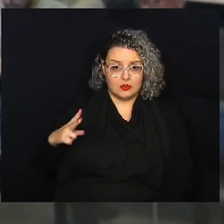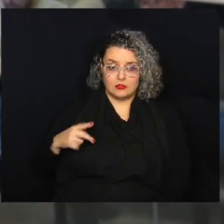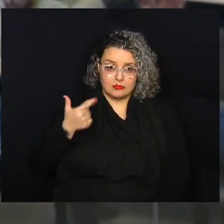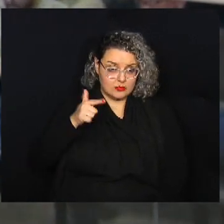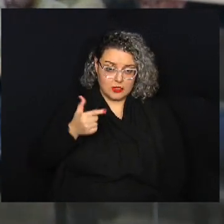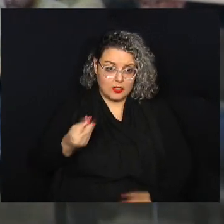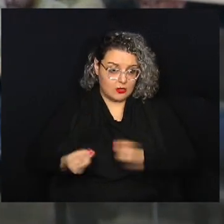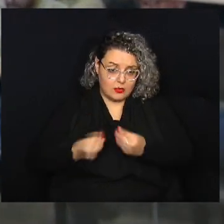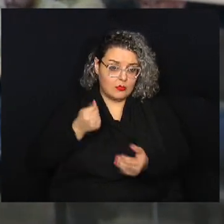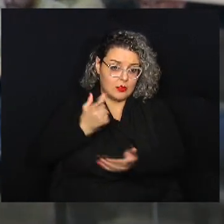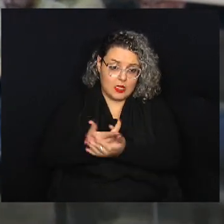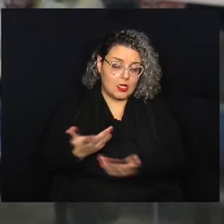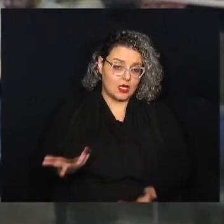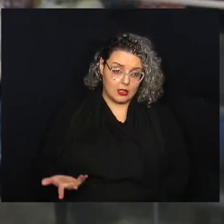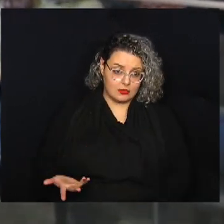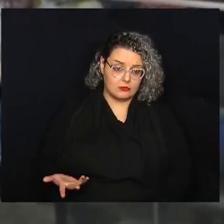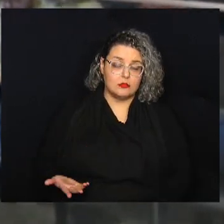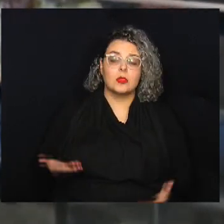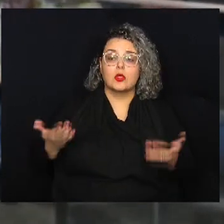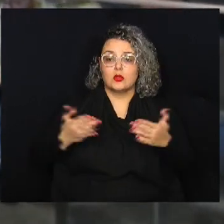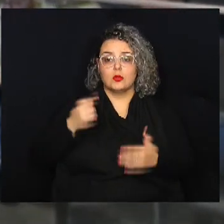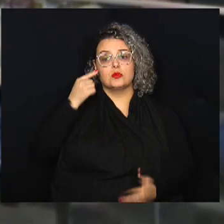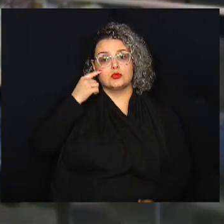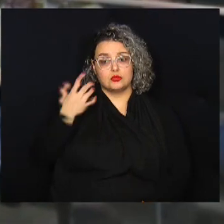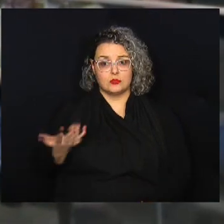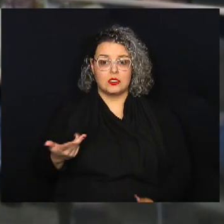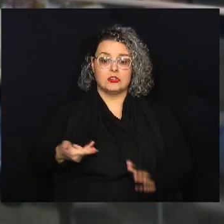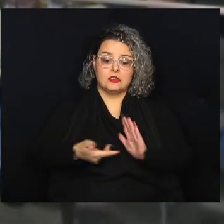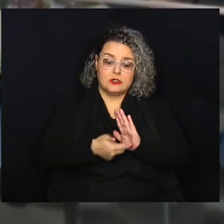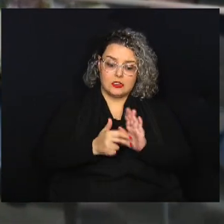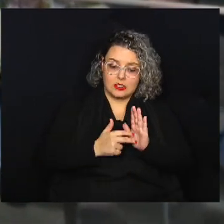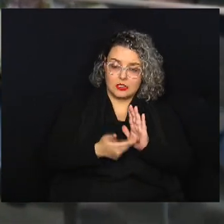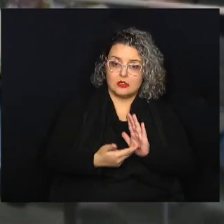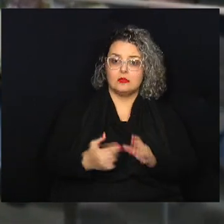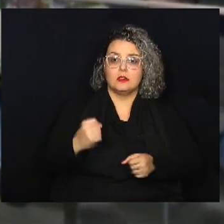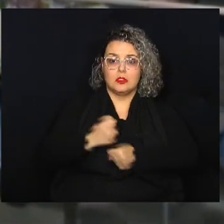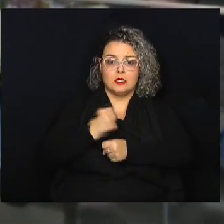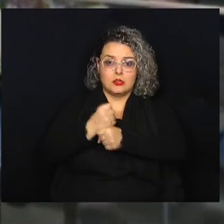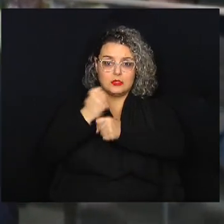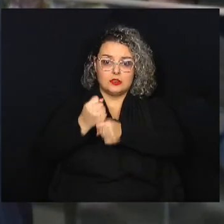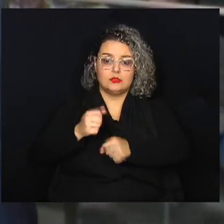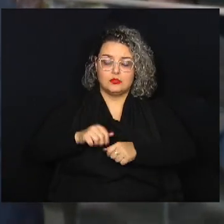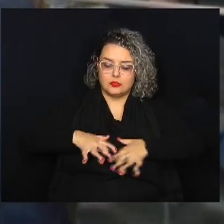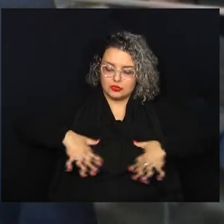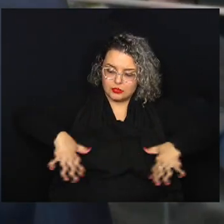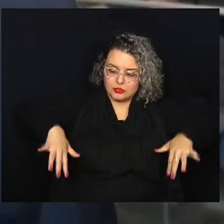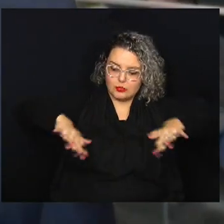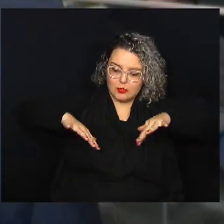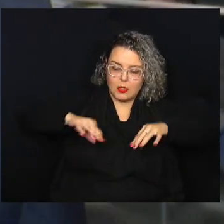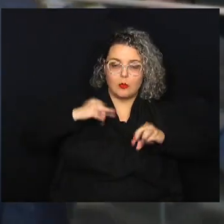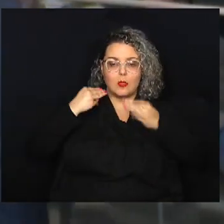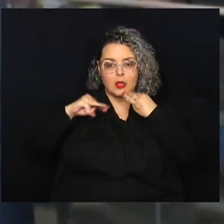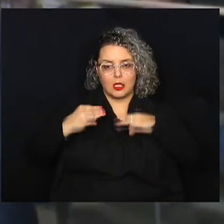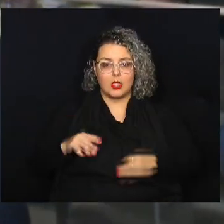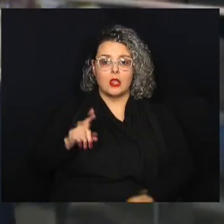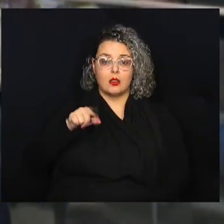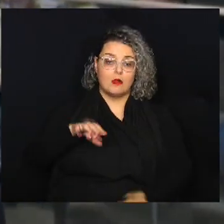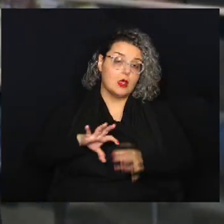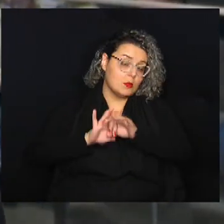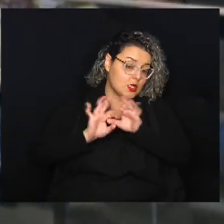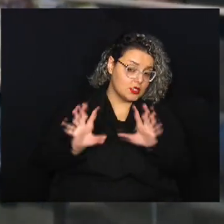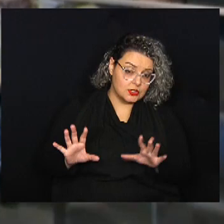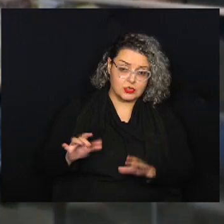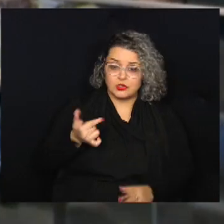pagar. E hoje, pensando nesse sentido da construção de uma arena musical, vai permitir essas pessoas que não